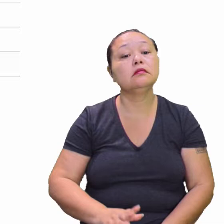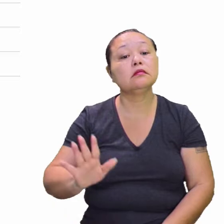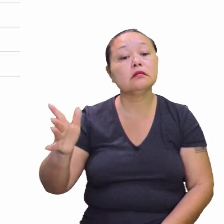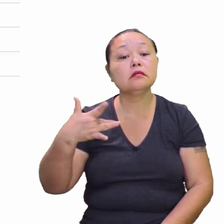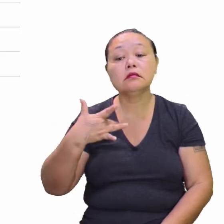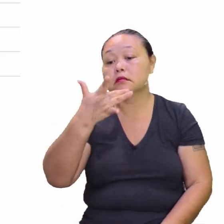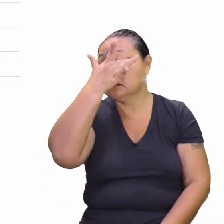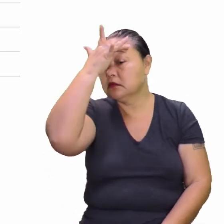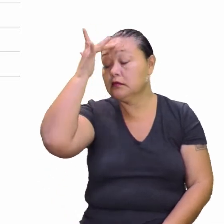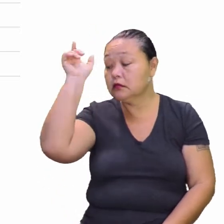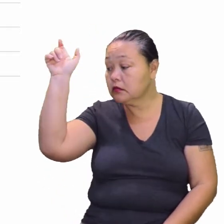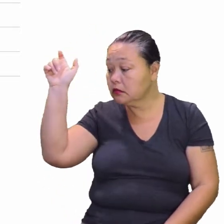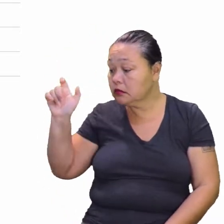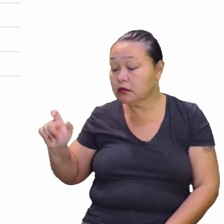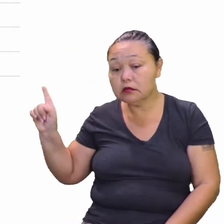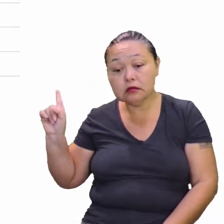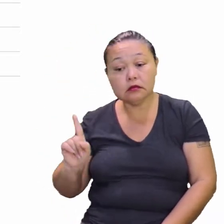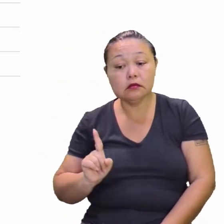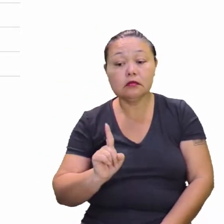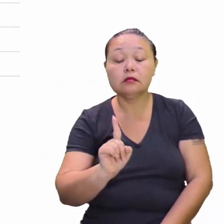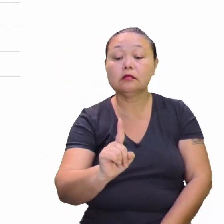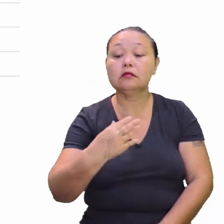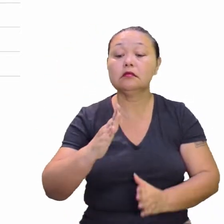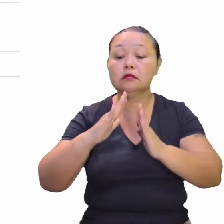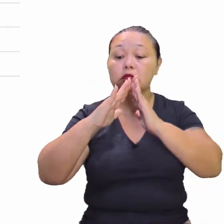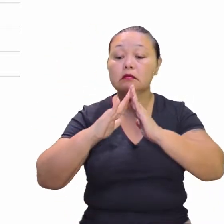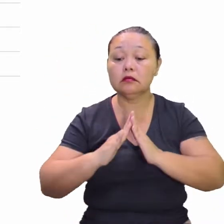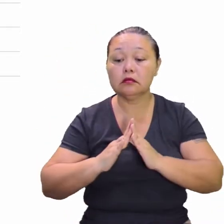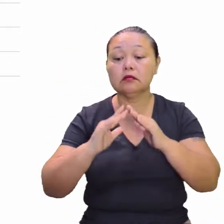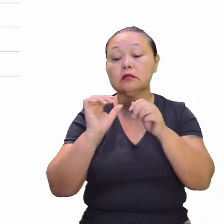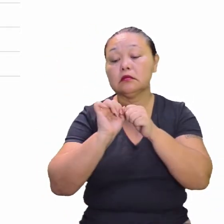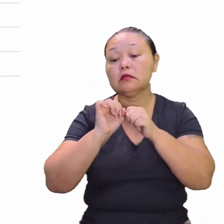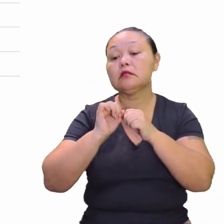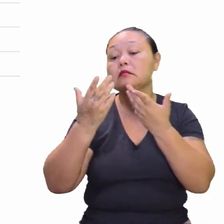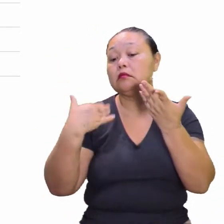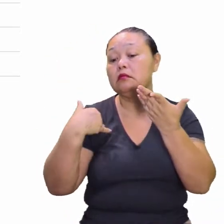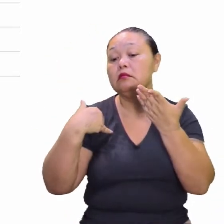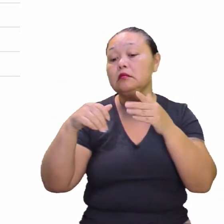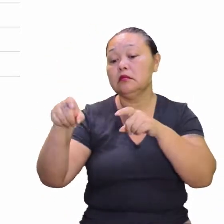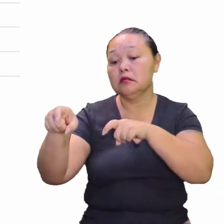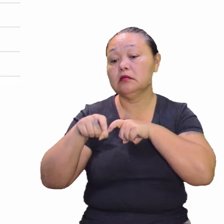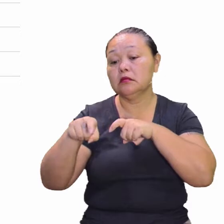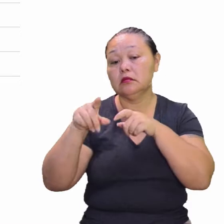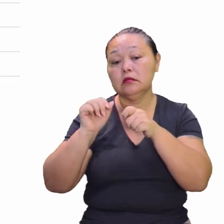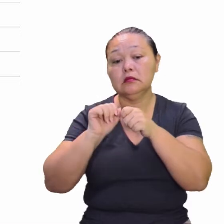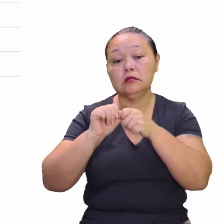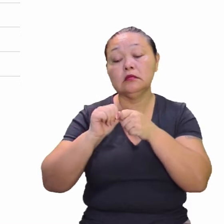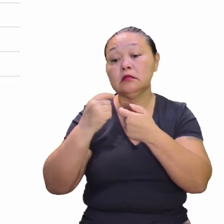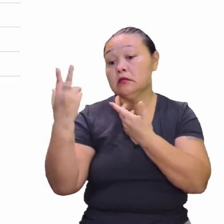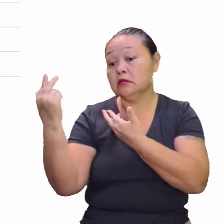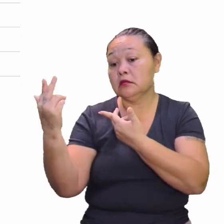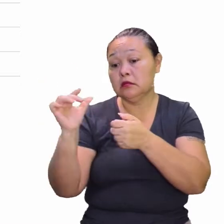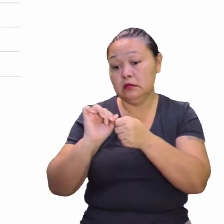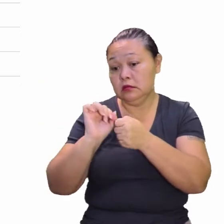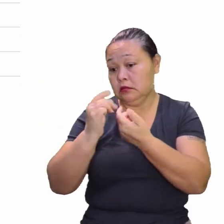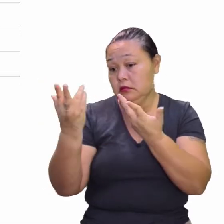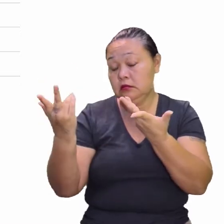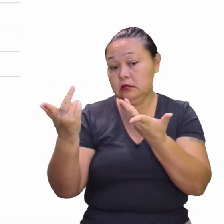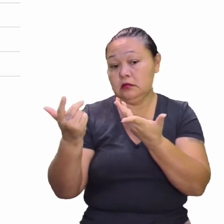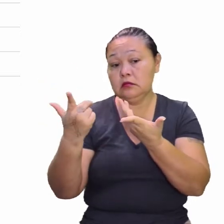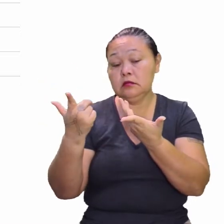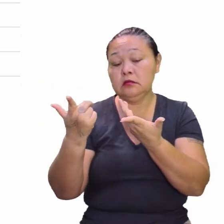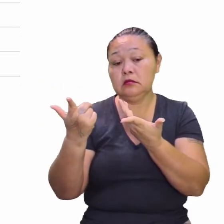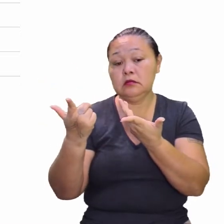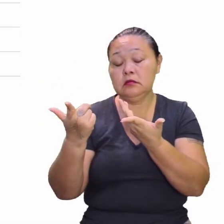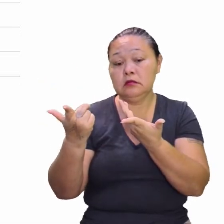E aí o homem no campo, a ocupação, aquele mesmo gráfico que nós apresentamos, aquelas informações, agora a informação lá da tabela na forma